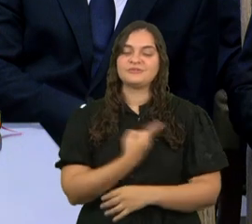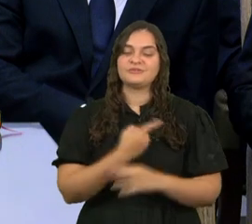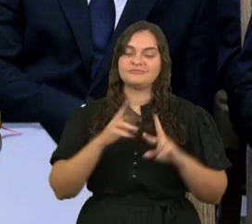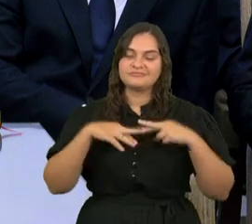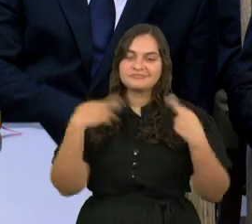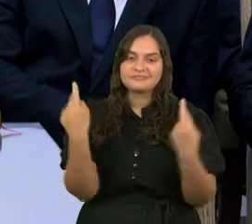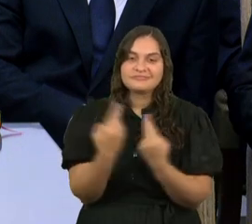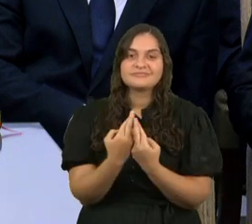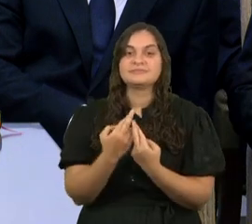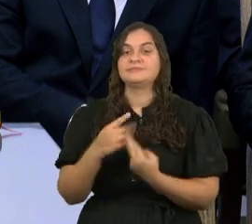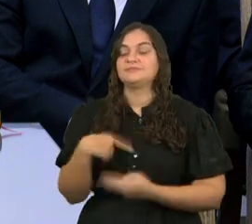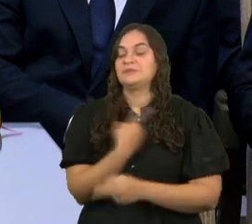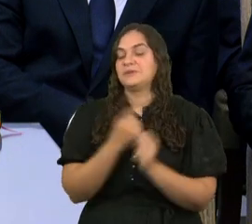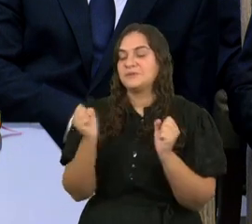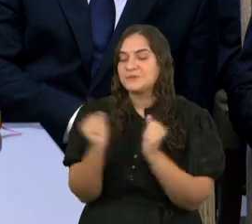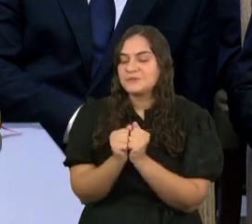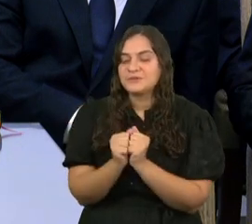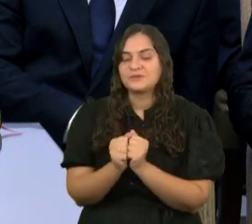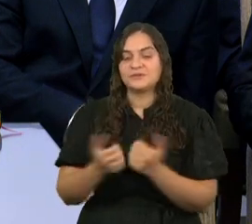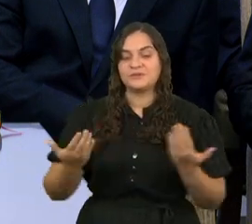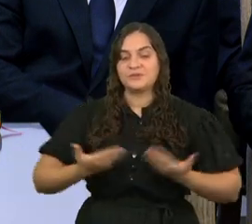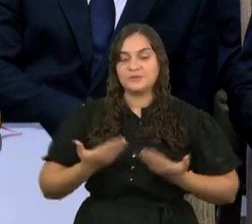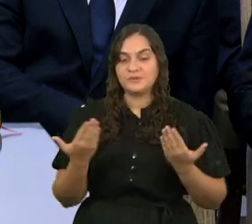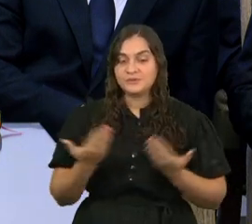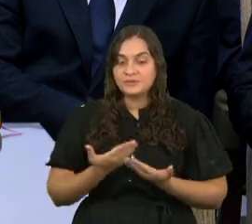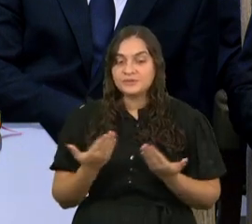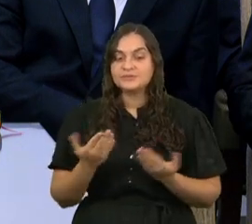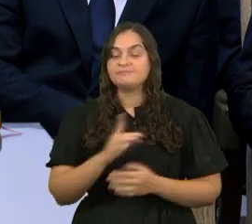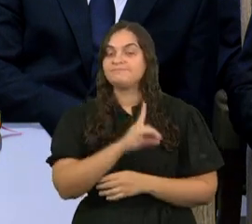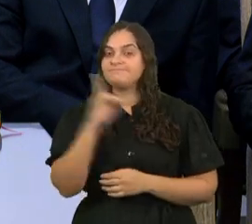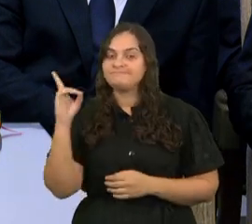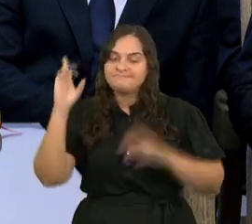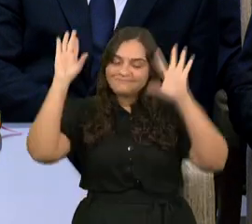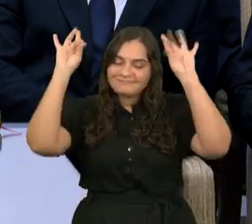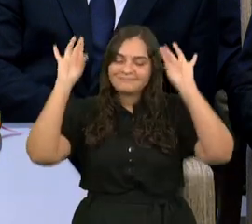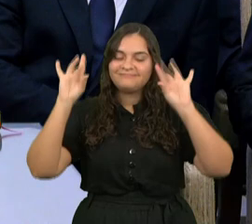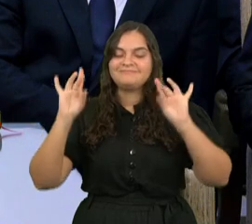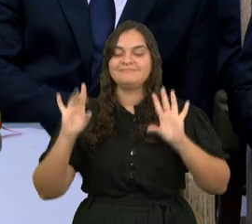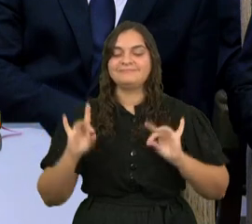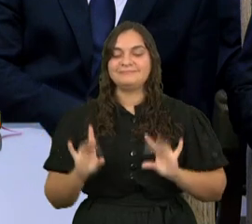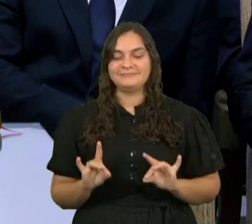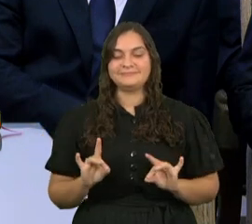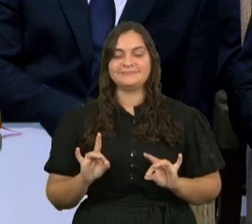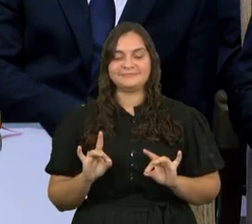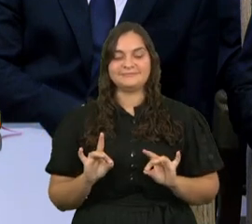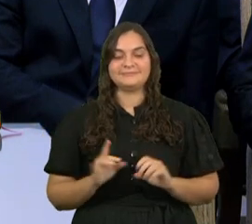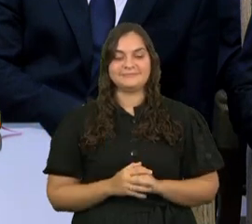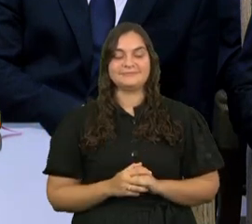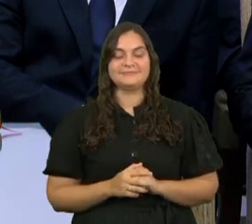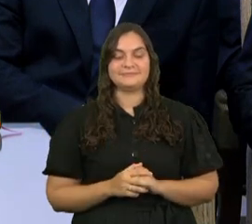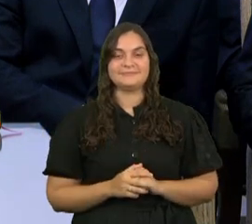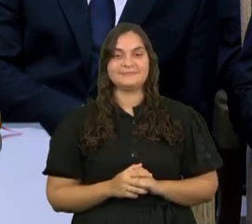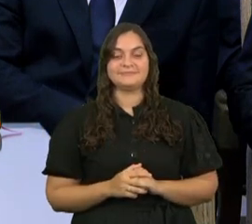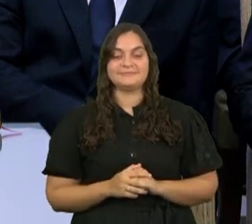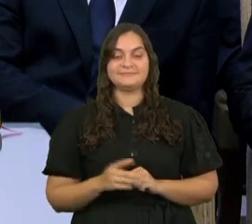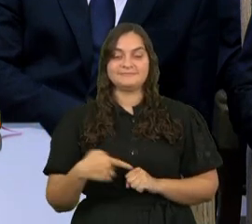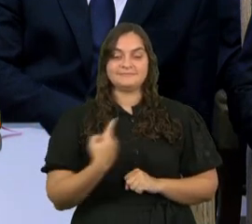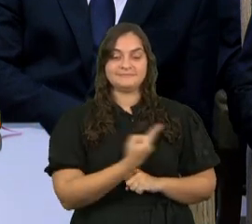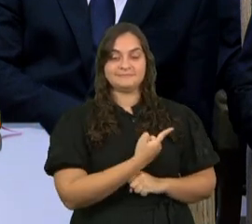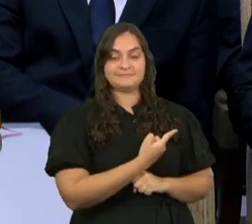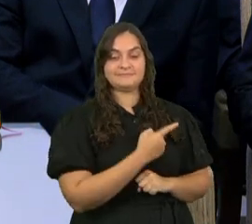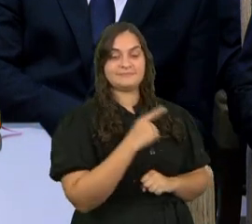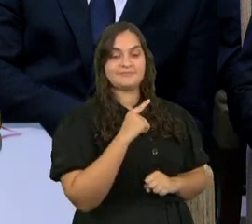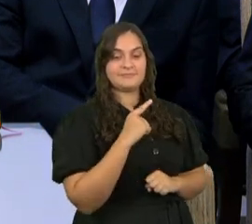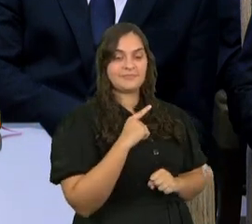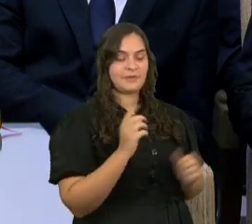todos juntos. Uma data muito especial, um jubileu especial. E tivemos o nosso